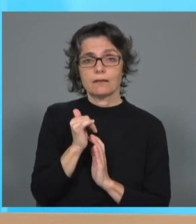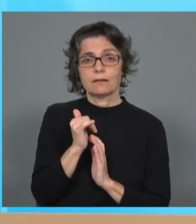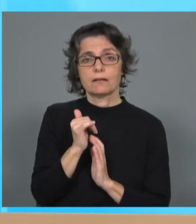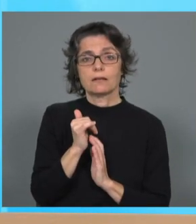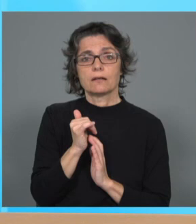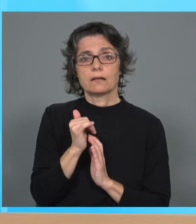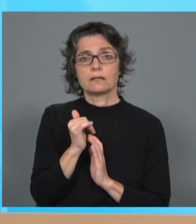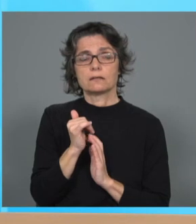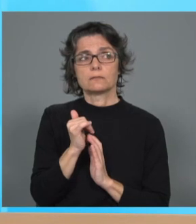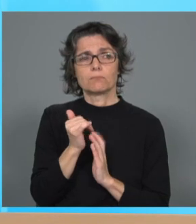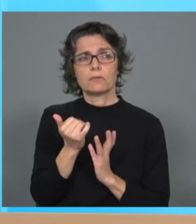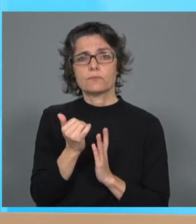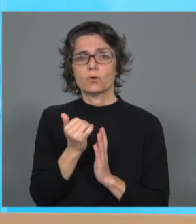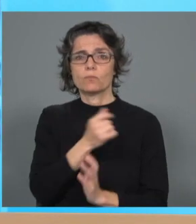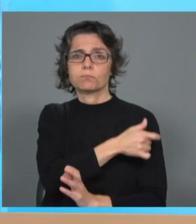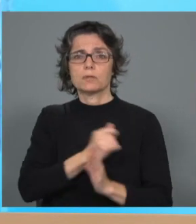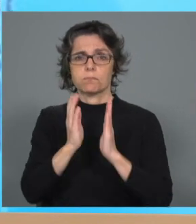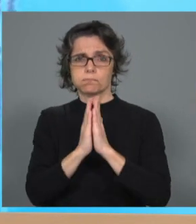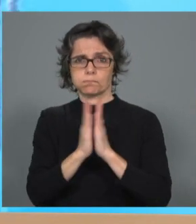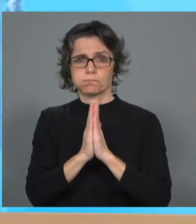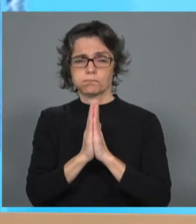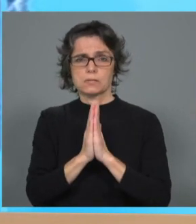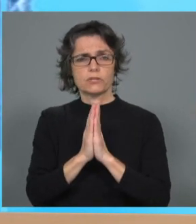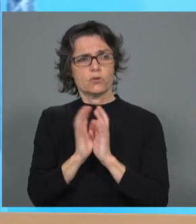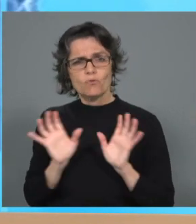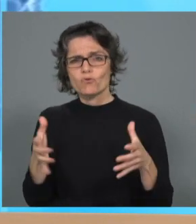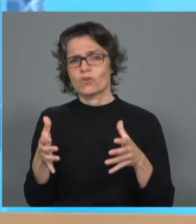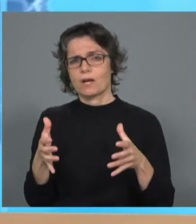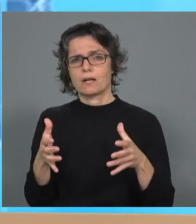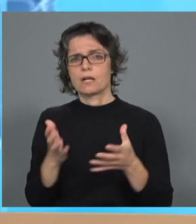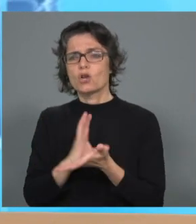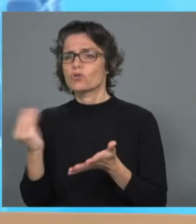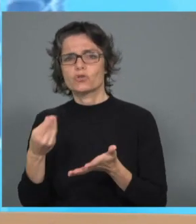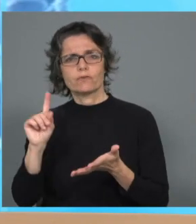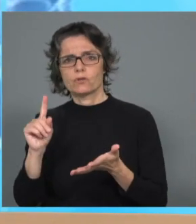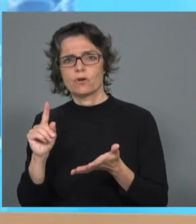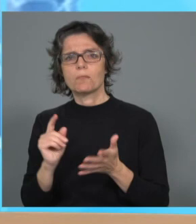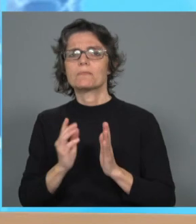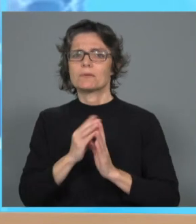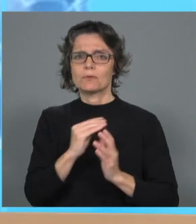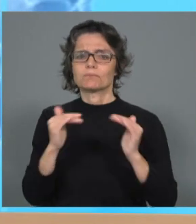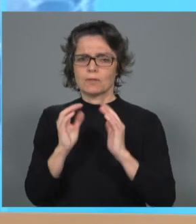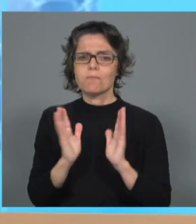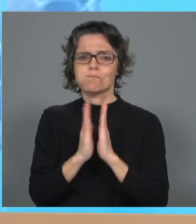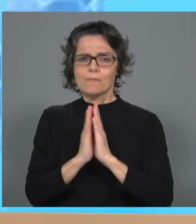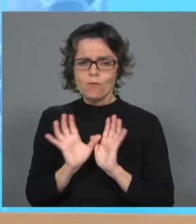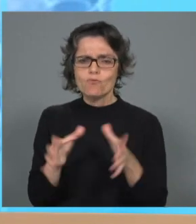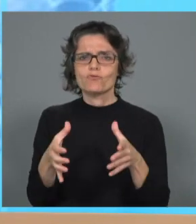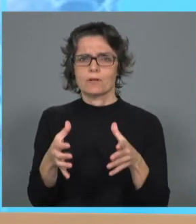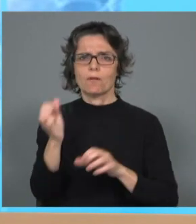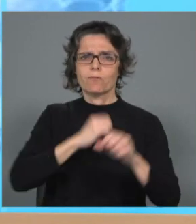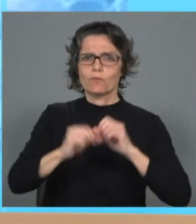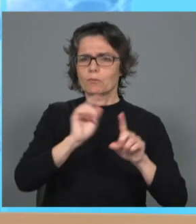Igreja. Nem tão só ao nível da pastoral juvenil ou daquilo que é o movimento juvenil, mas todos os